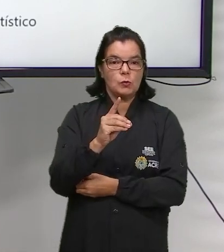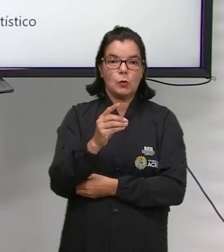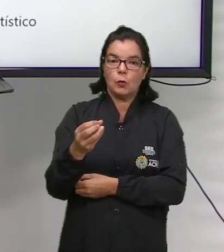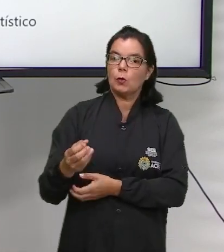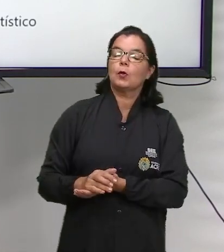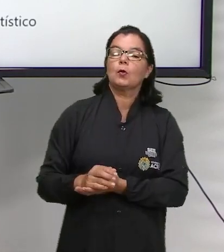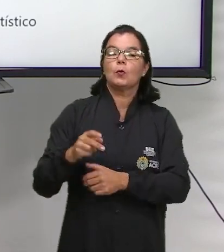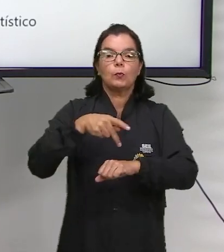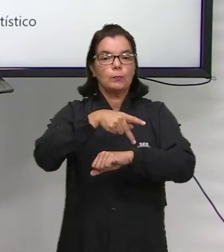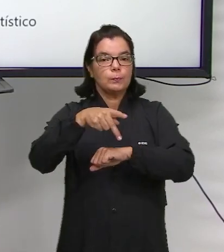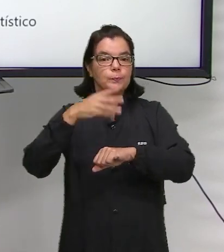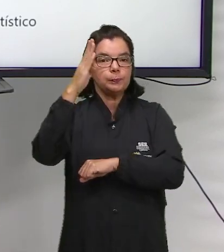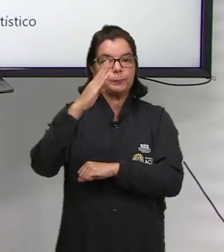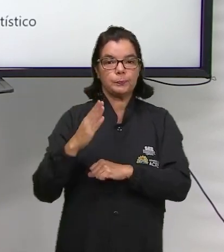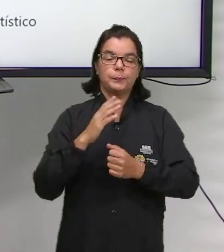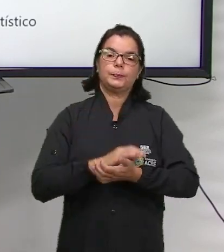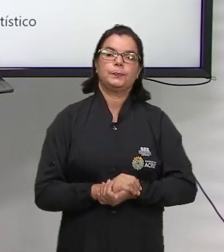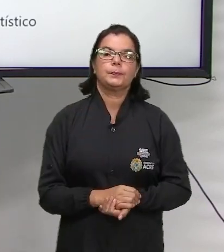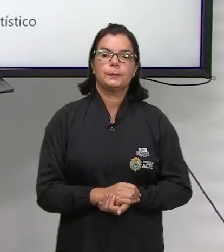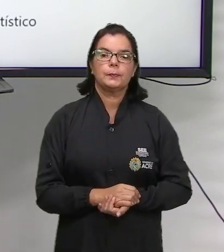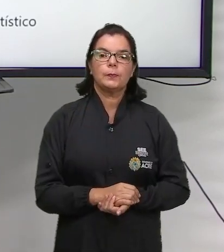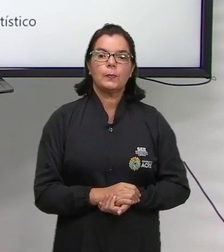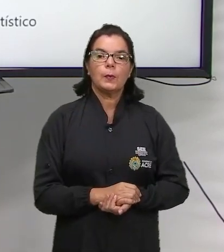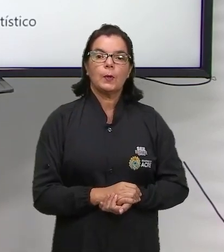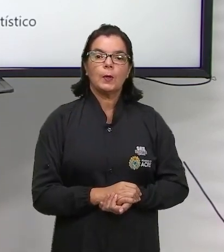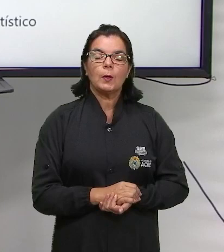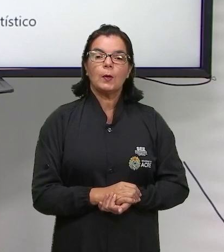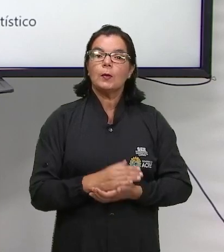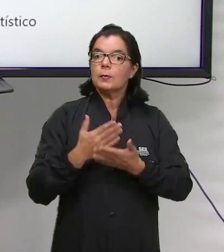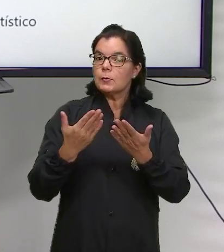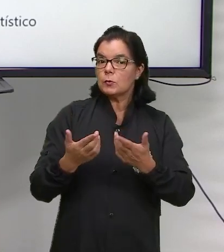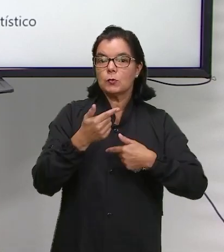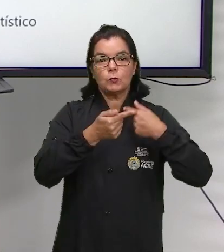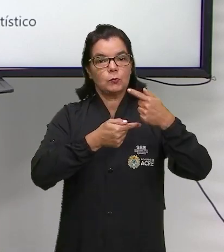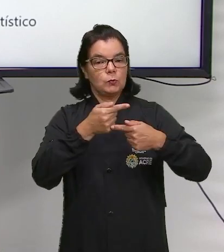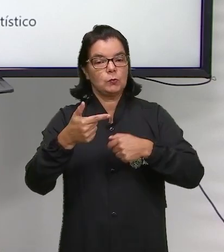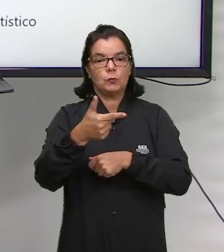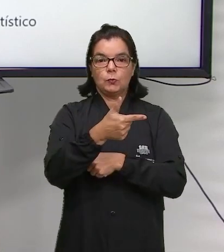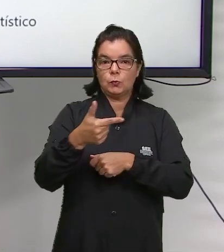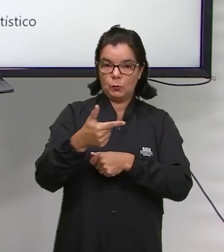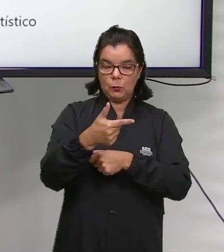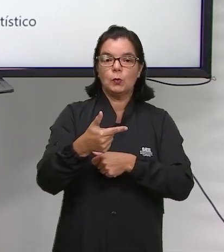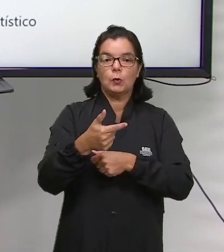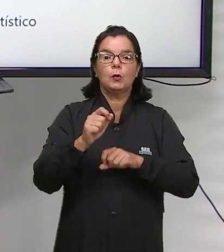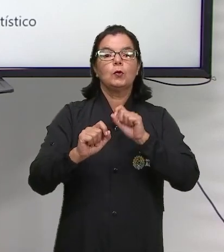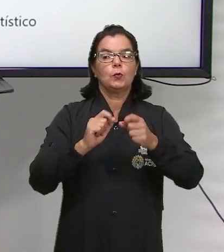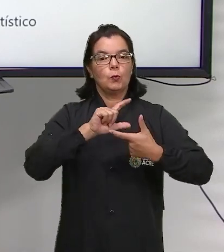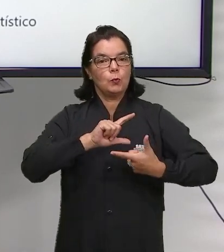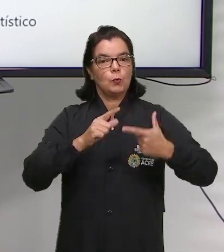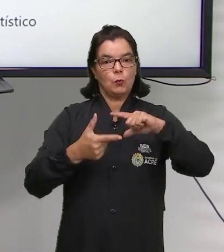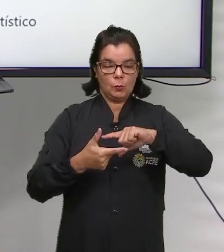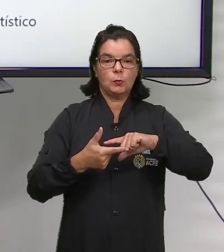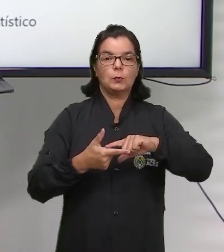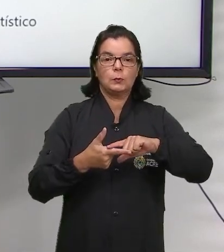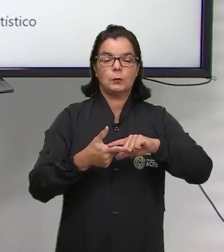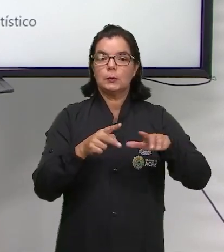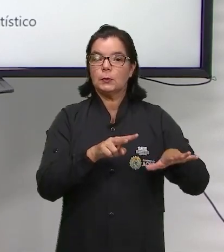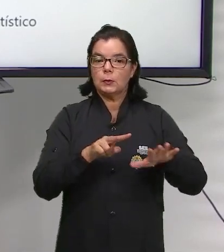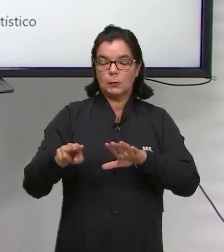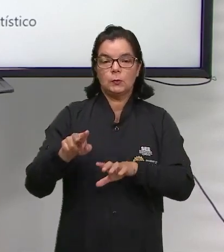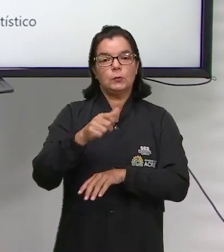no país. Muito bem. Então, geração de 22, o modernismo começa com a Semana de Arte